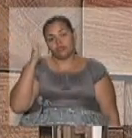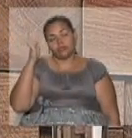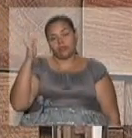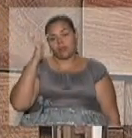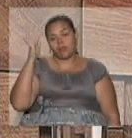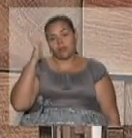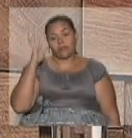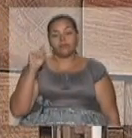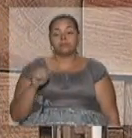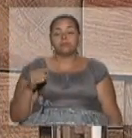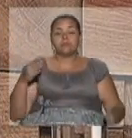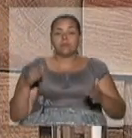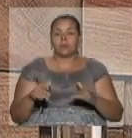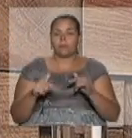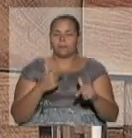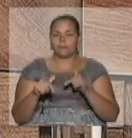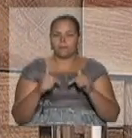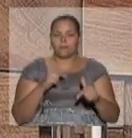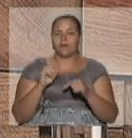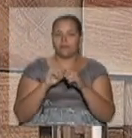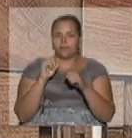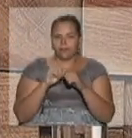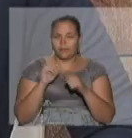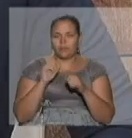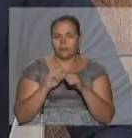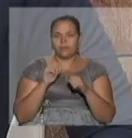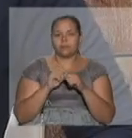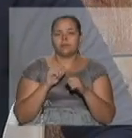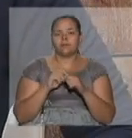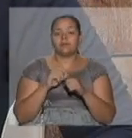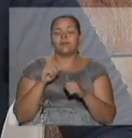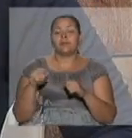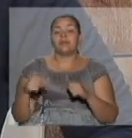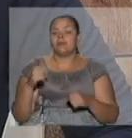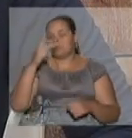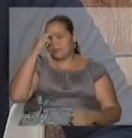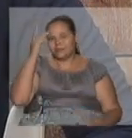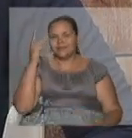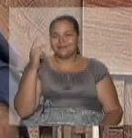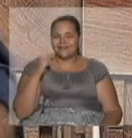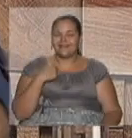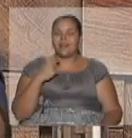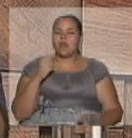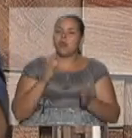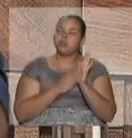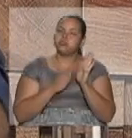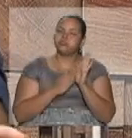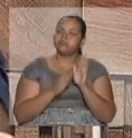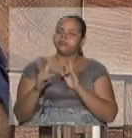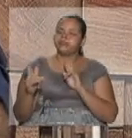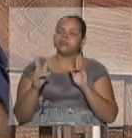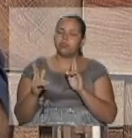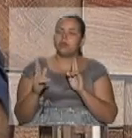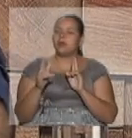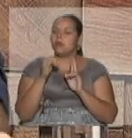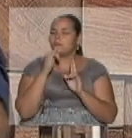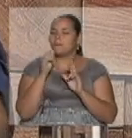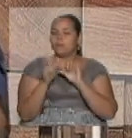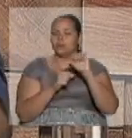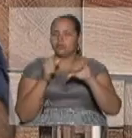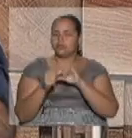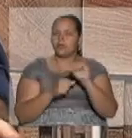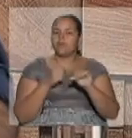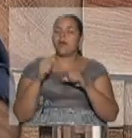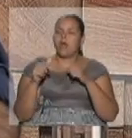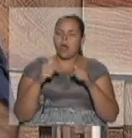para aquele determinado trabalho que ia ser feito, né? Era colocar a gente afinada com a proposta. Então se mudava uma estética.